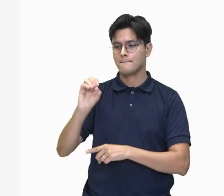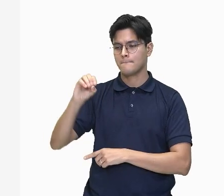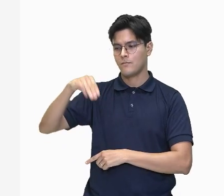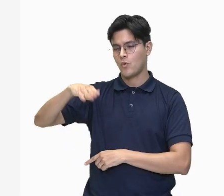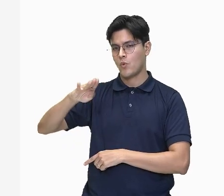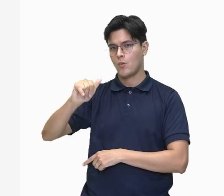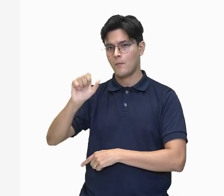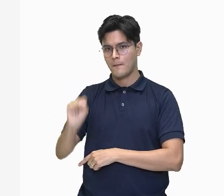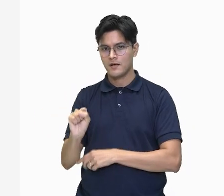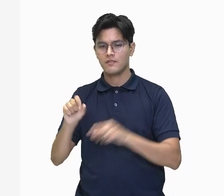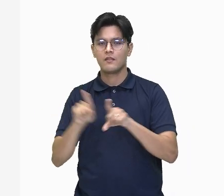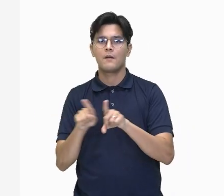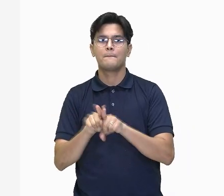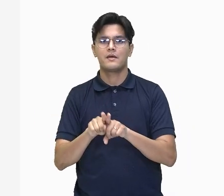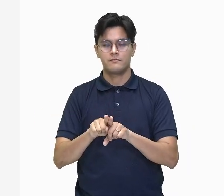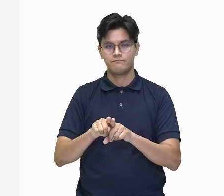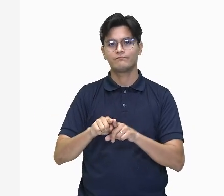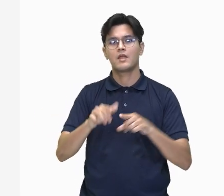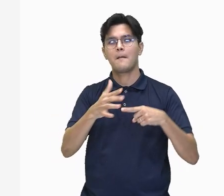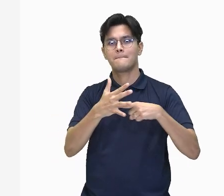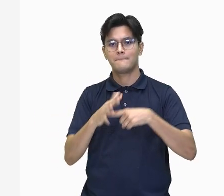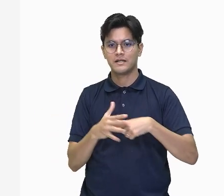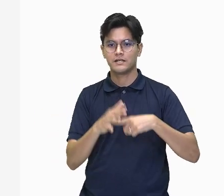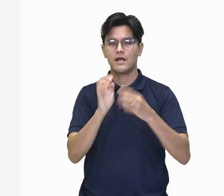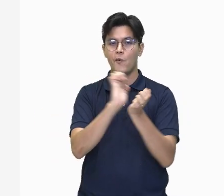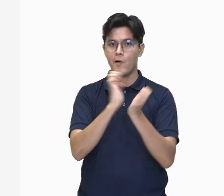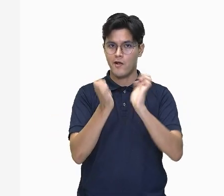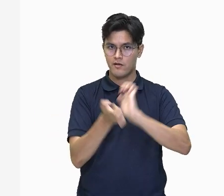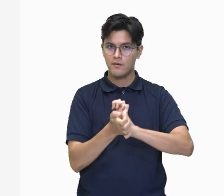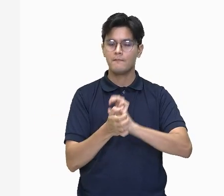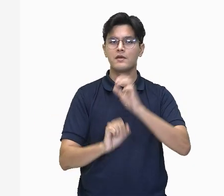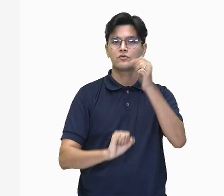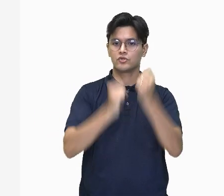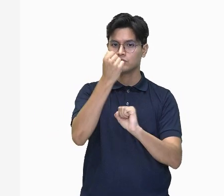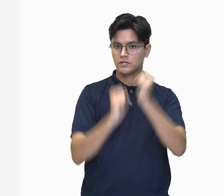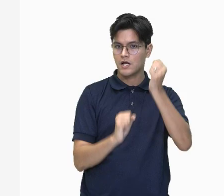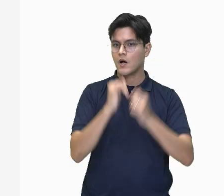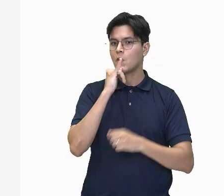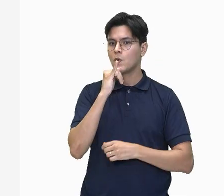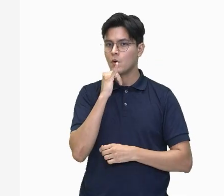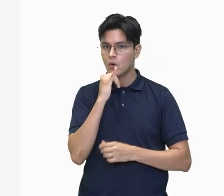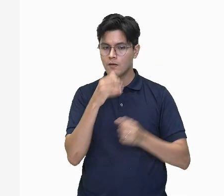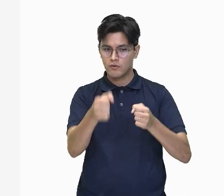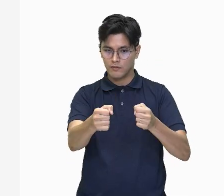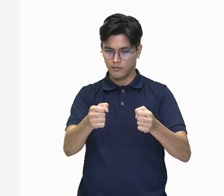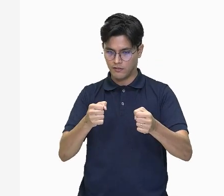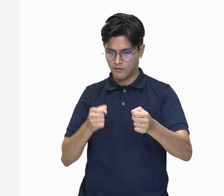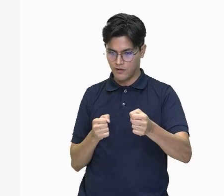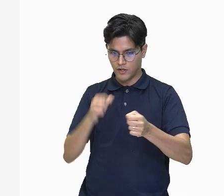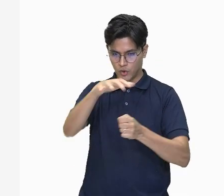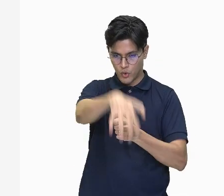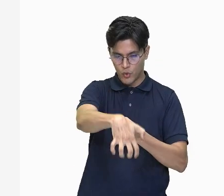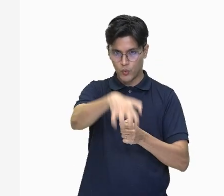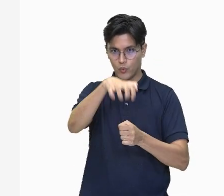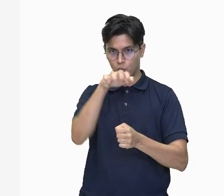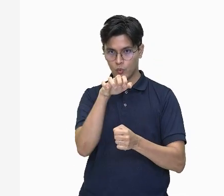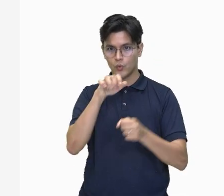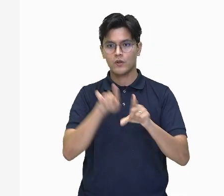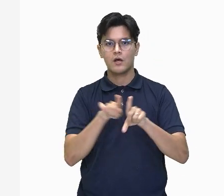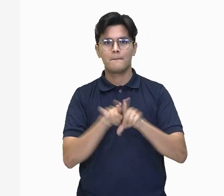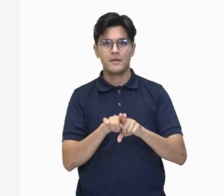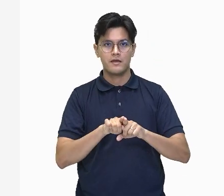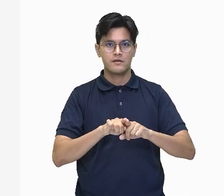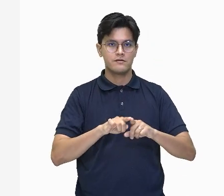equipamentos industriais e de construção, como tratores, escavadoras, garantindo mobilidade